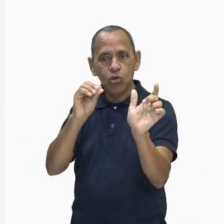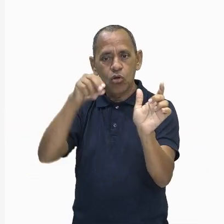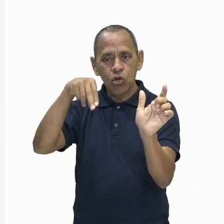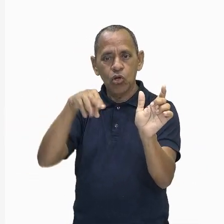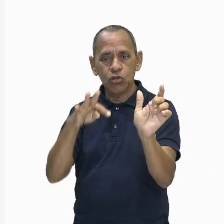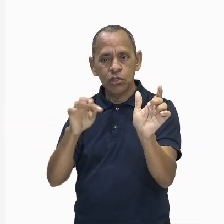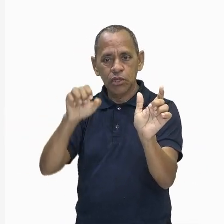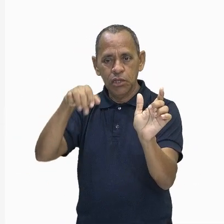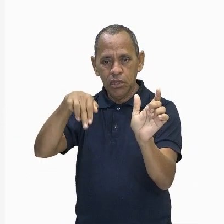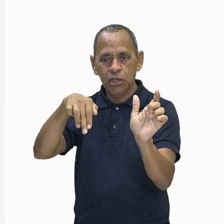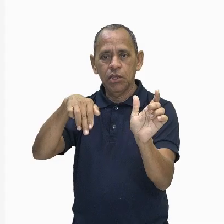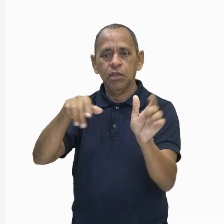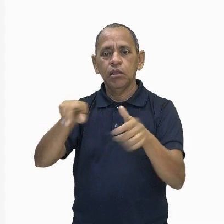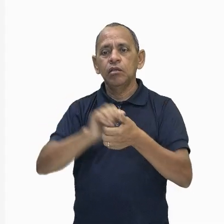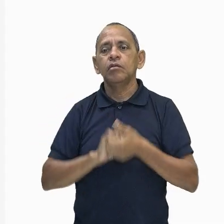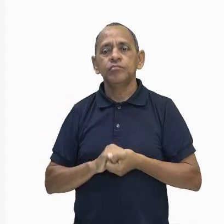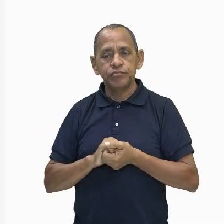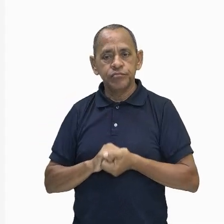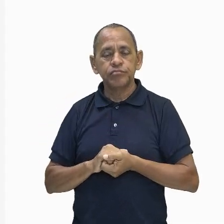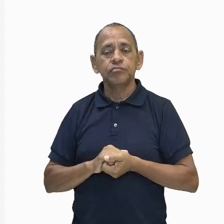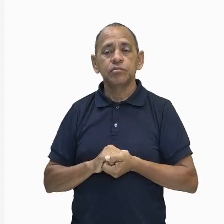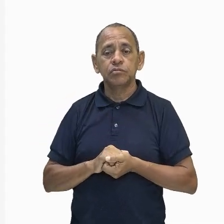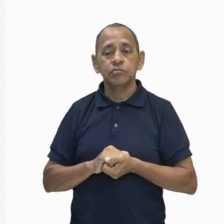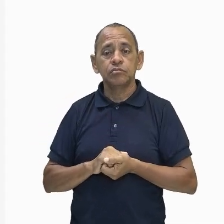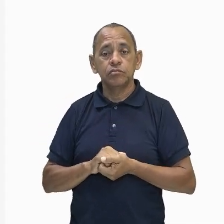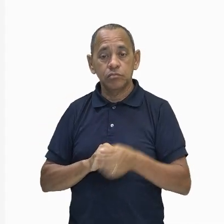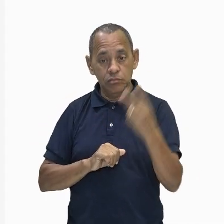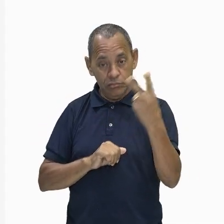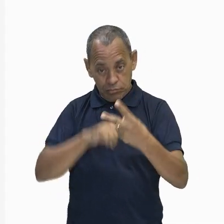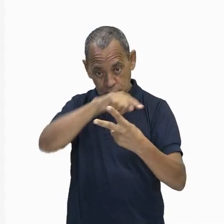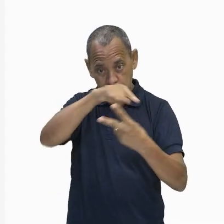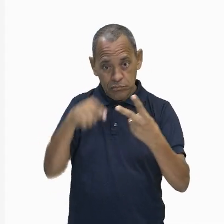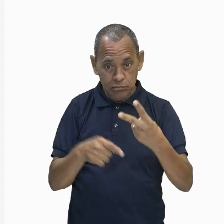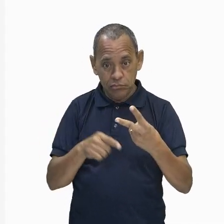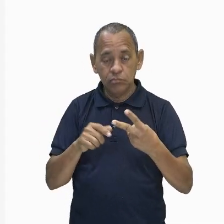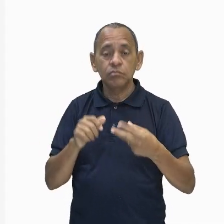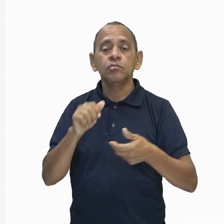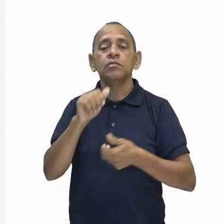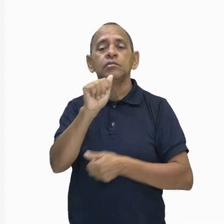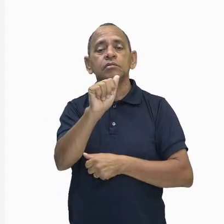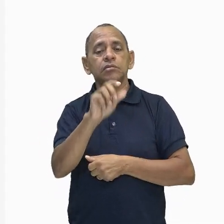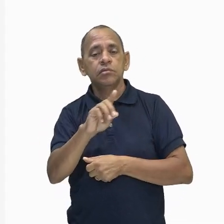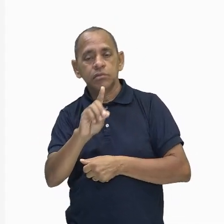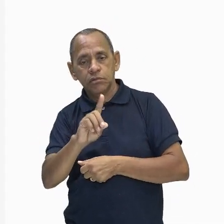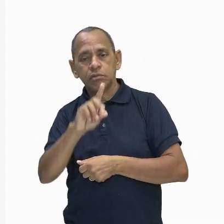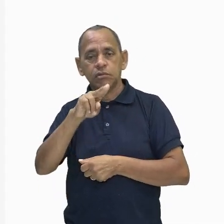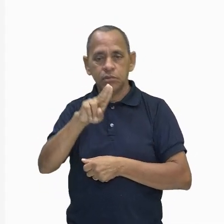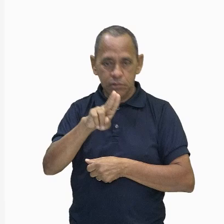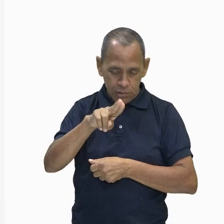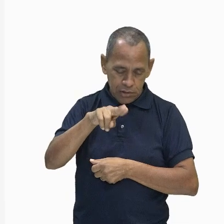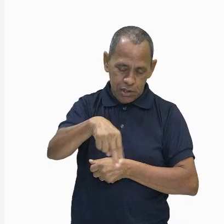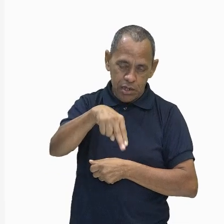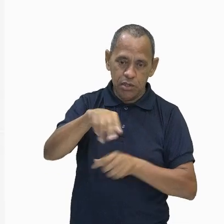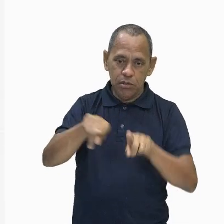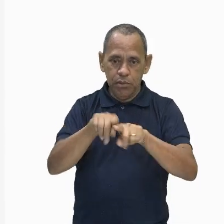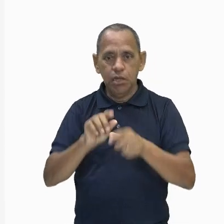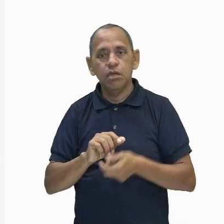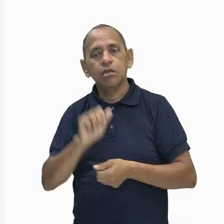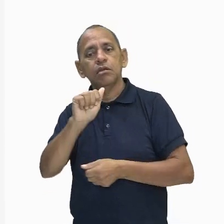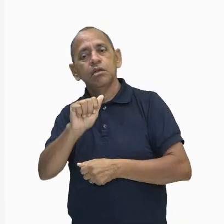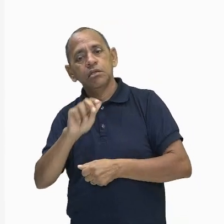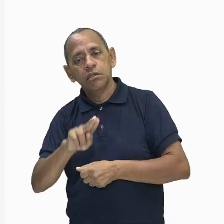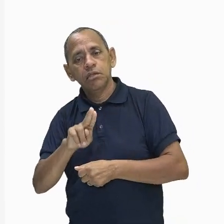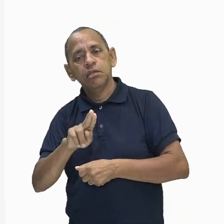adjunto adverbial, é um advérbio, e percebam que esse advérbio expressa aí para a gente uma ideia de tempo,